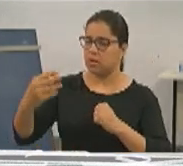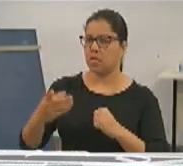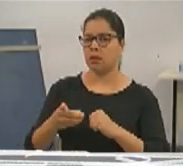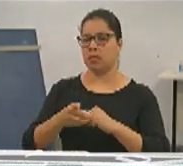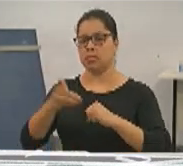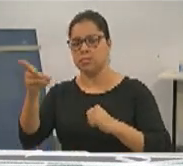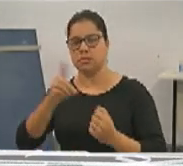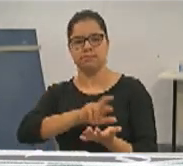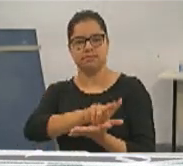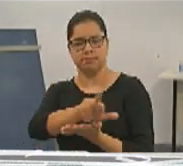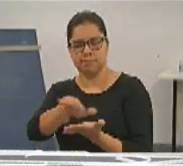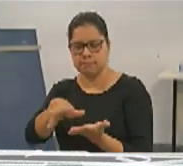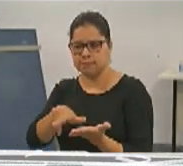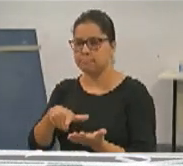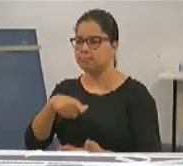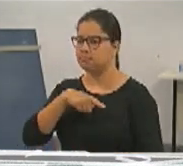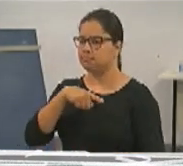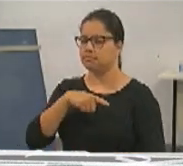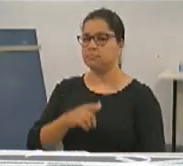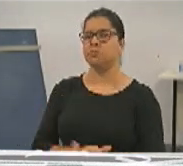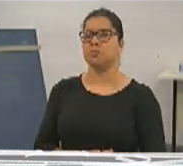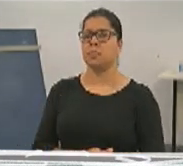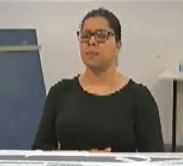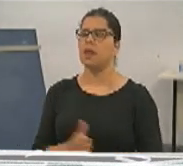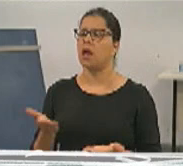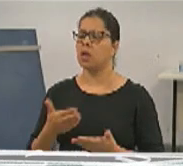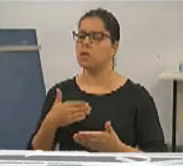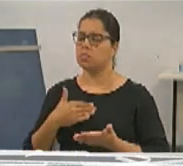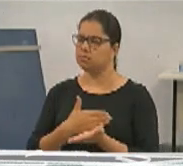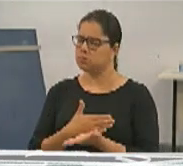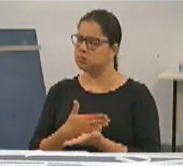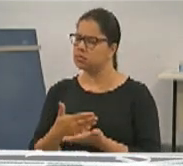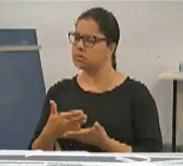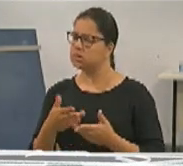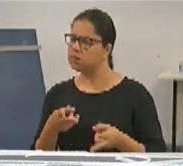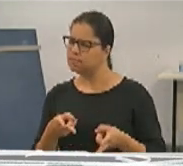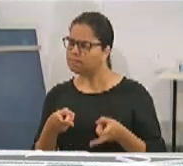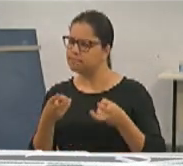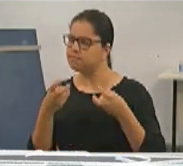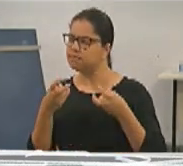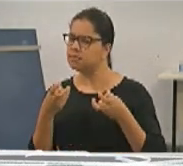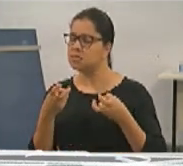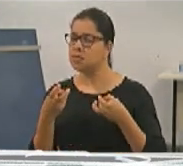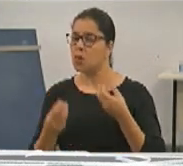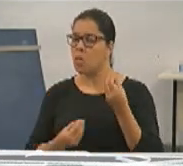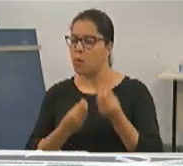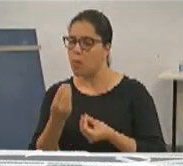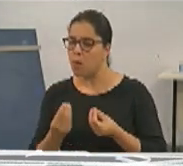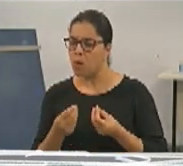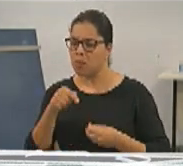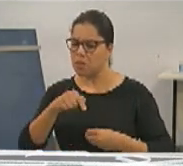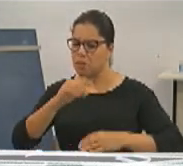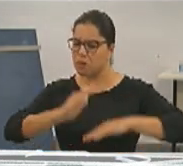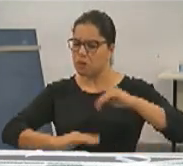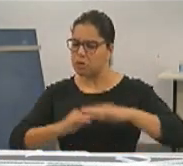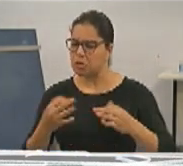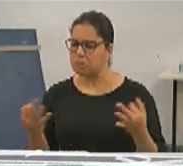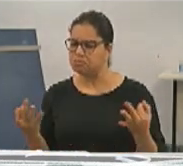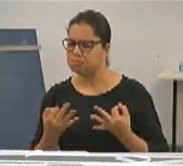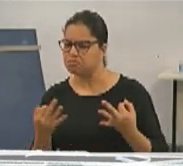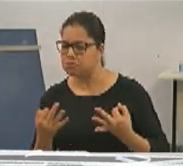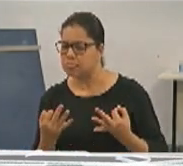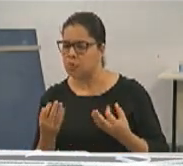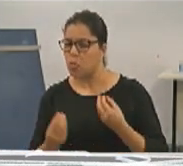né? E a gente começa a enxergar de que forma todo esse potencial pode ser colocado de uma forma